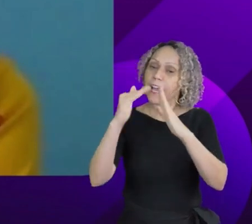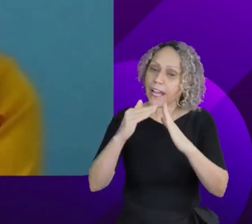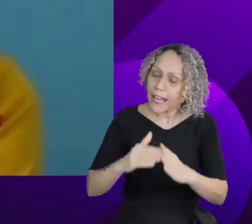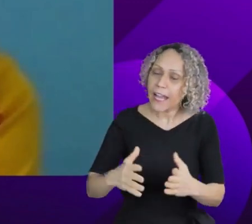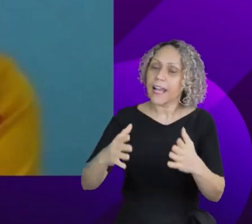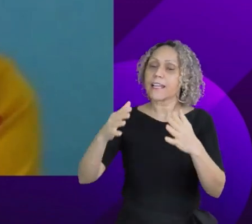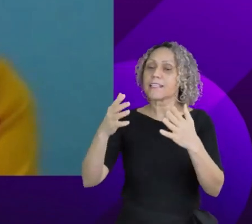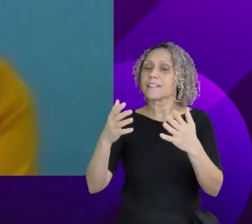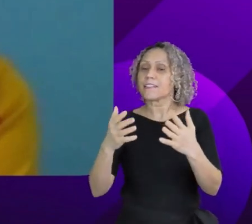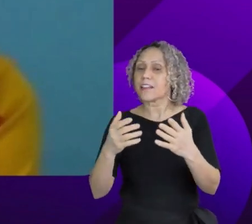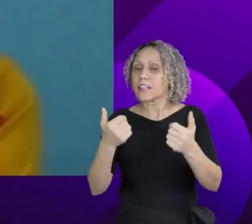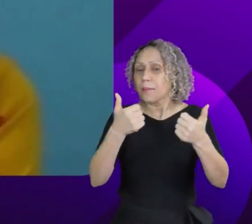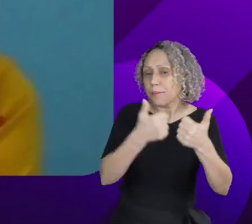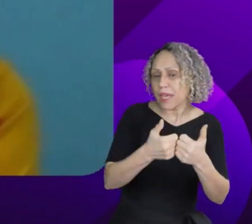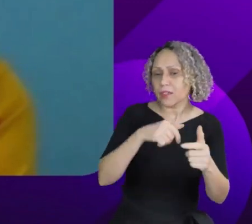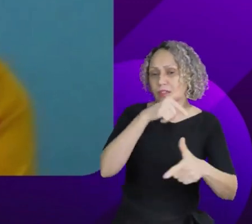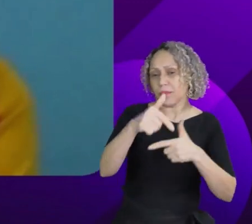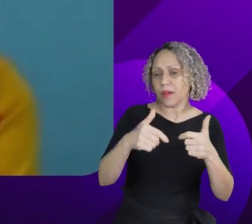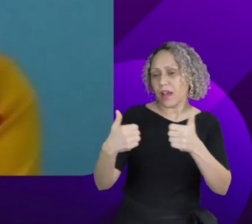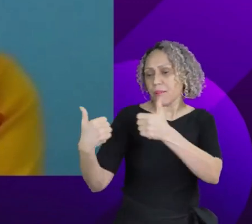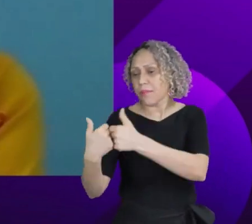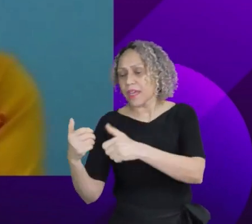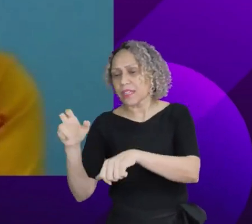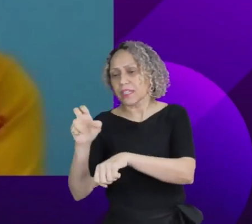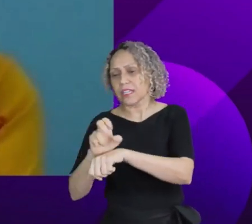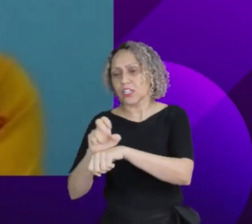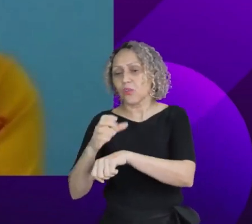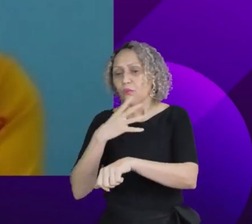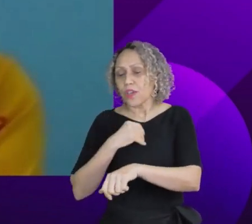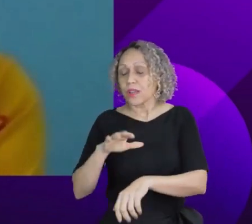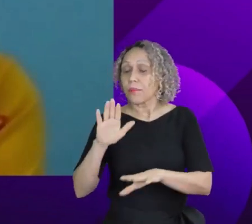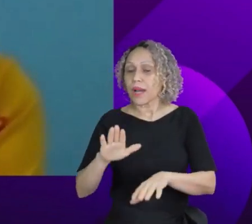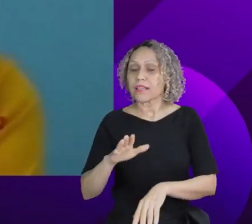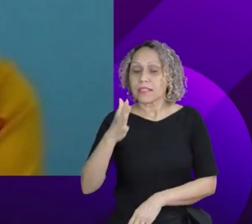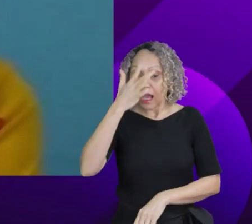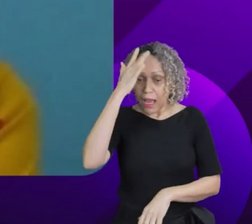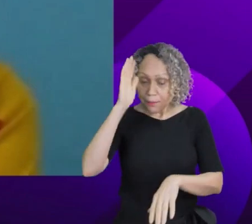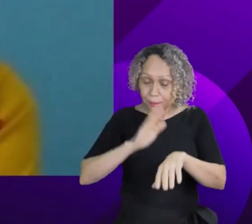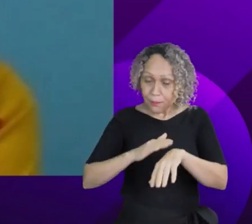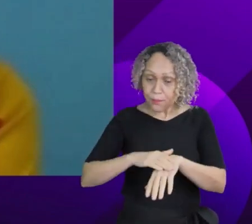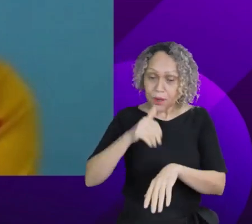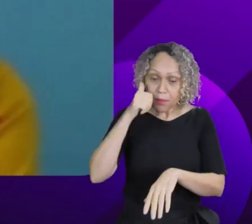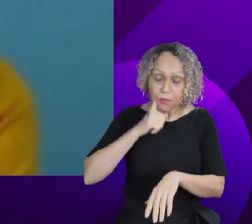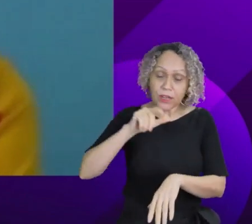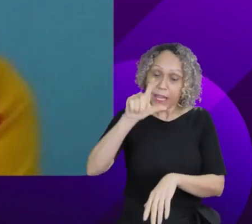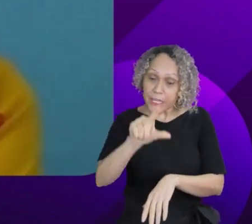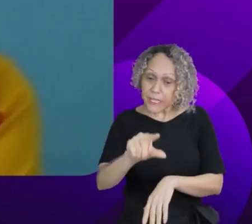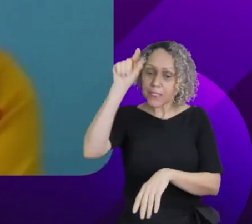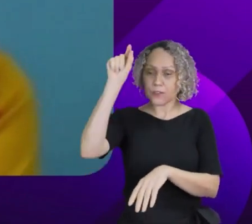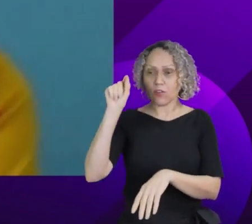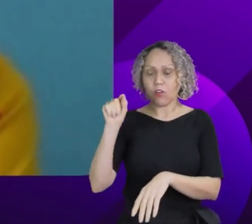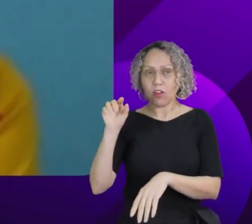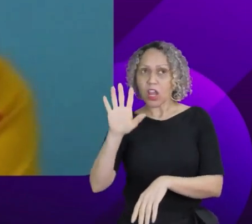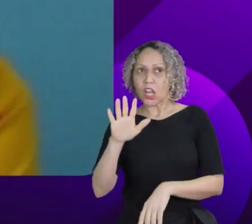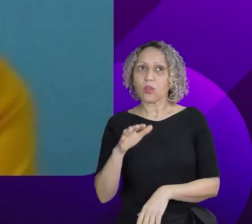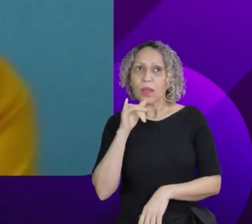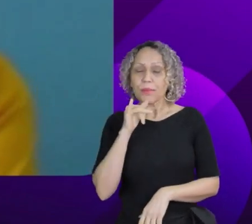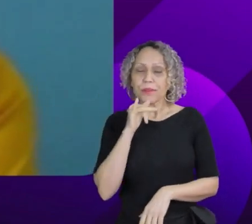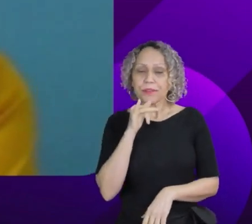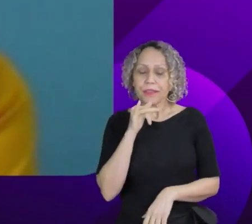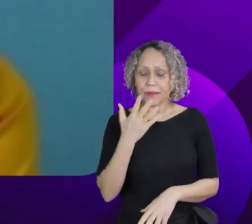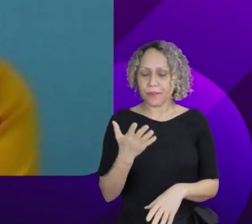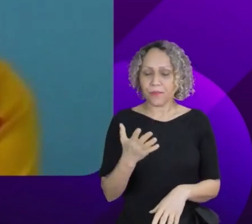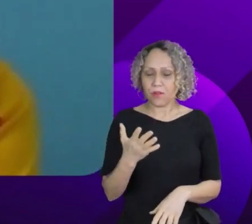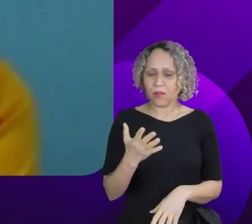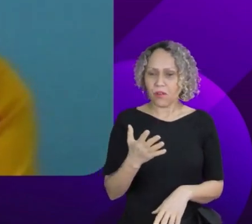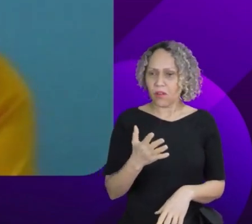mais próximo do trabalho, mais próximo da creche do filho, e que a gente possa fazer isso. Não colocar nossas companheiras longe do seu trabalho, longe